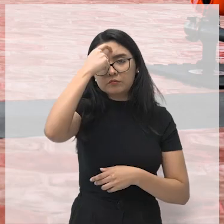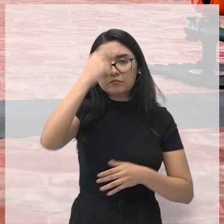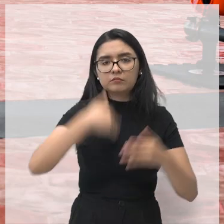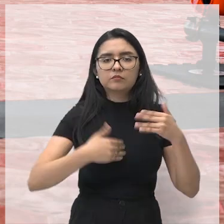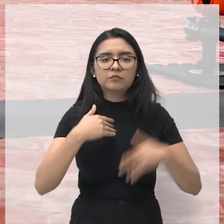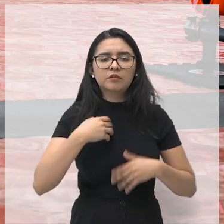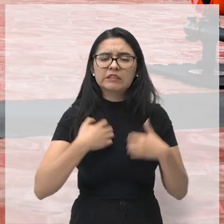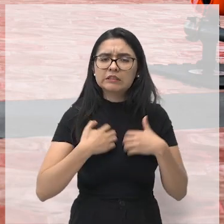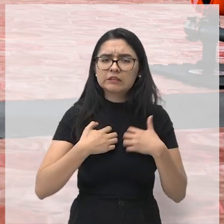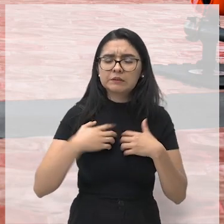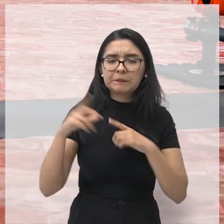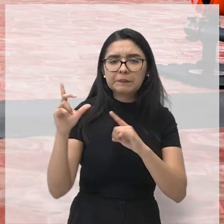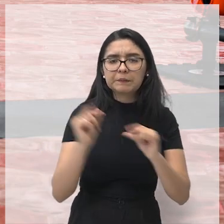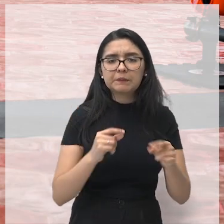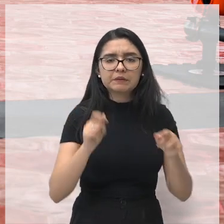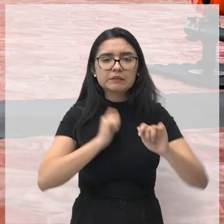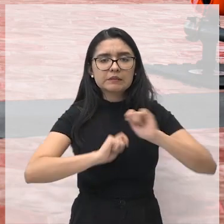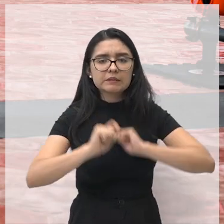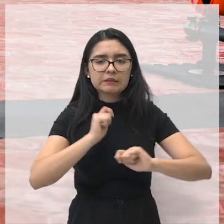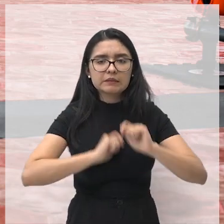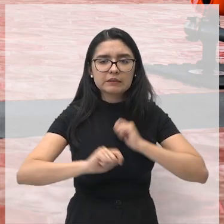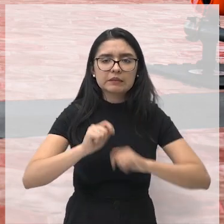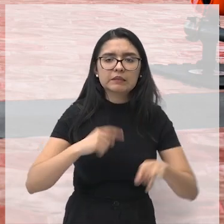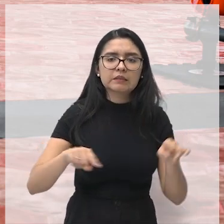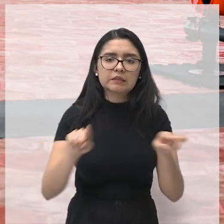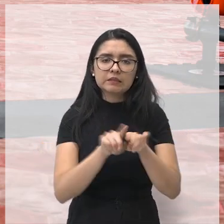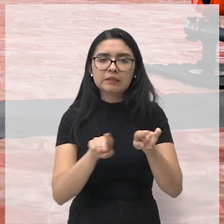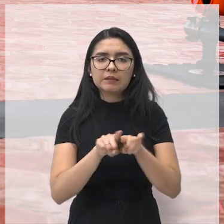reduzir o estresse, os sintomas de ansiedade e